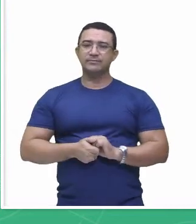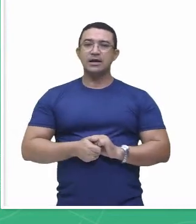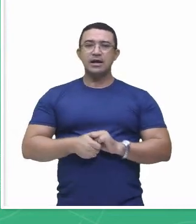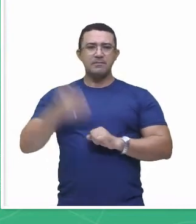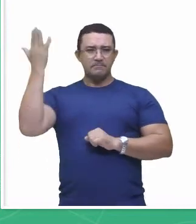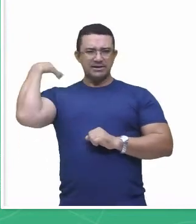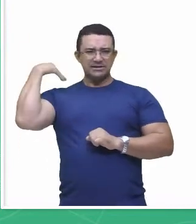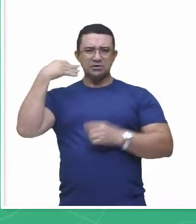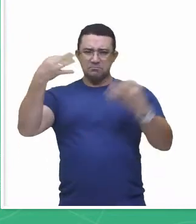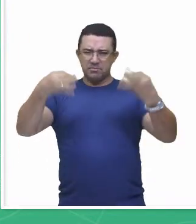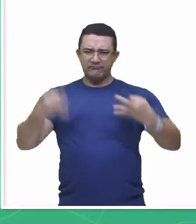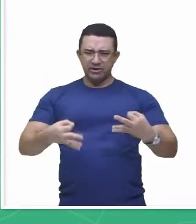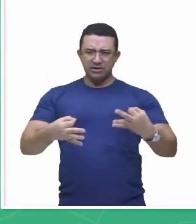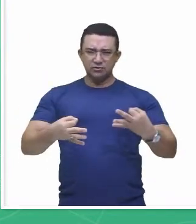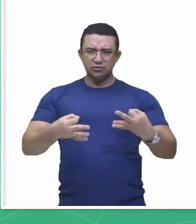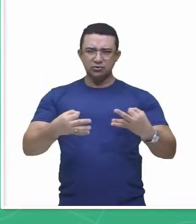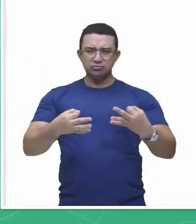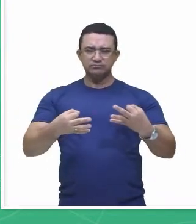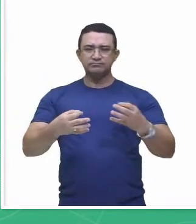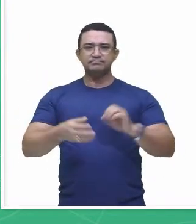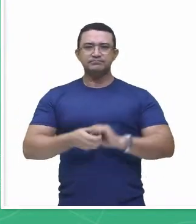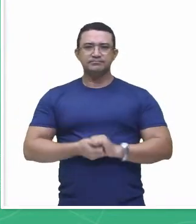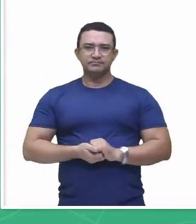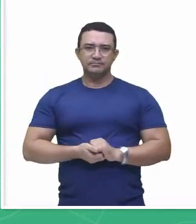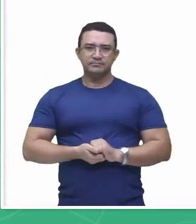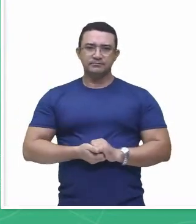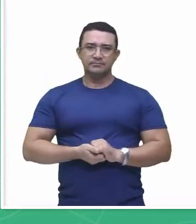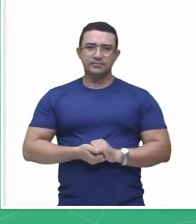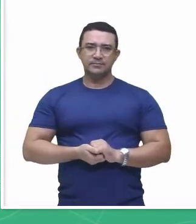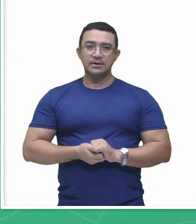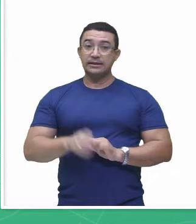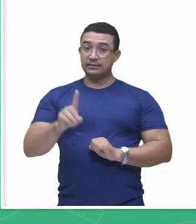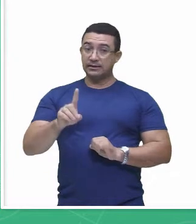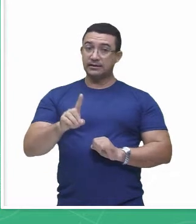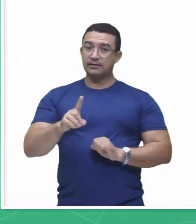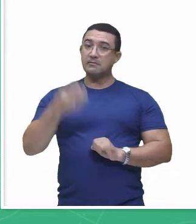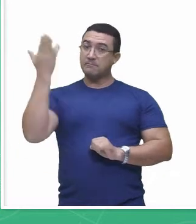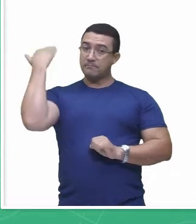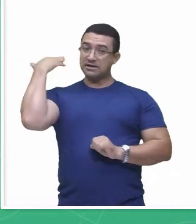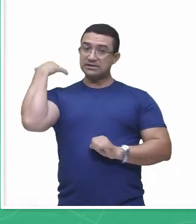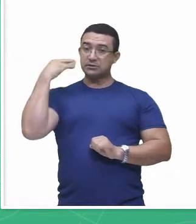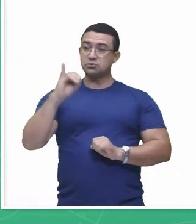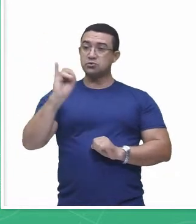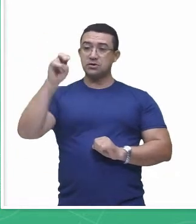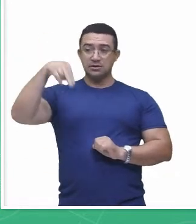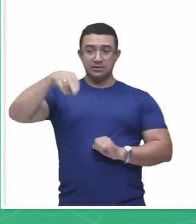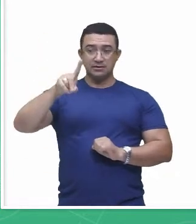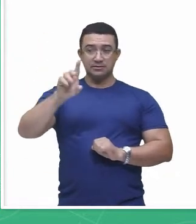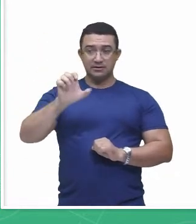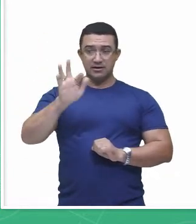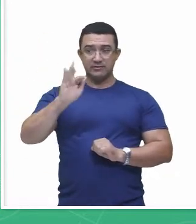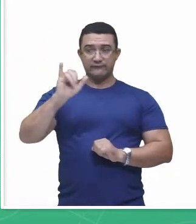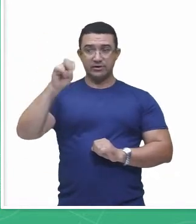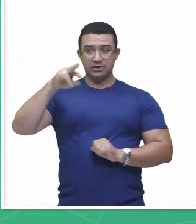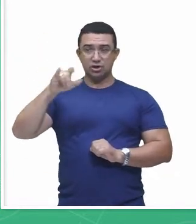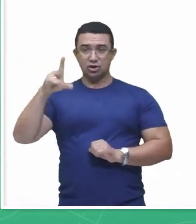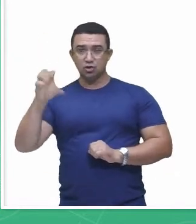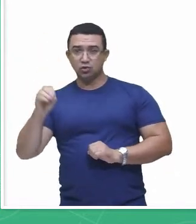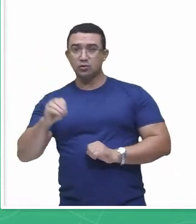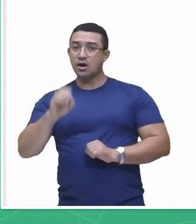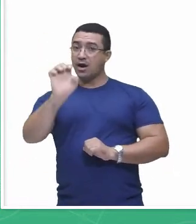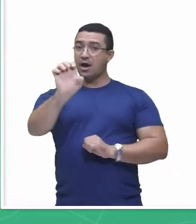Letra C, pretérito imperfeito. Letra D, pretérito indefinido. Ou letra E,